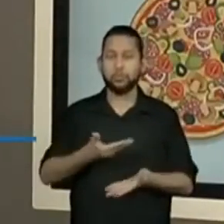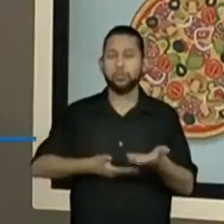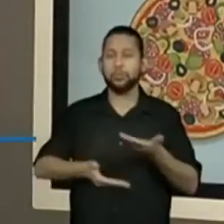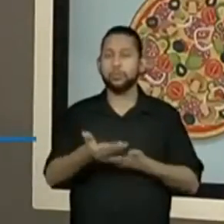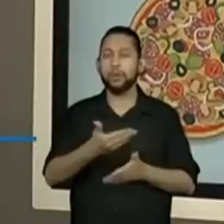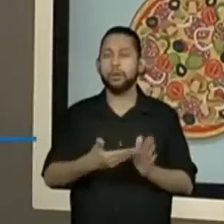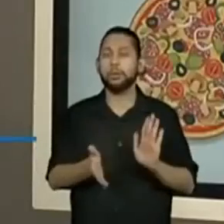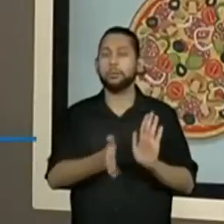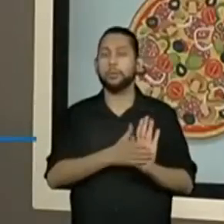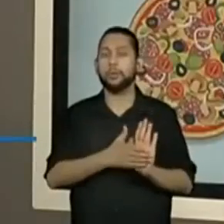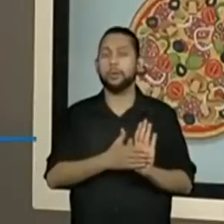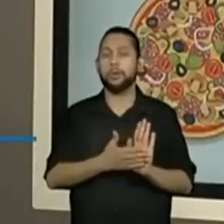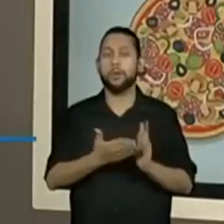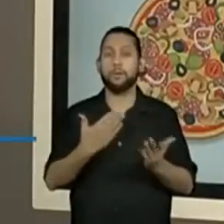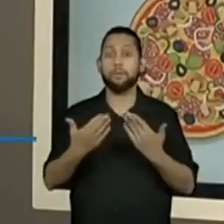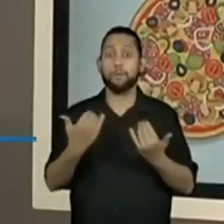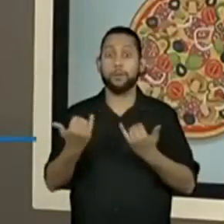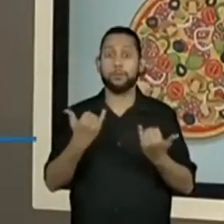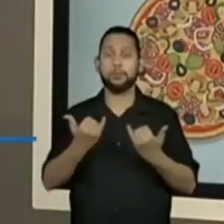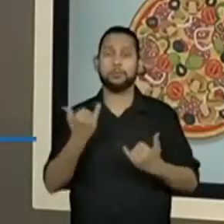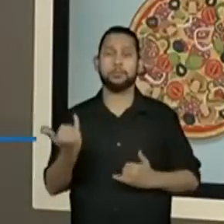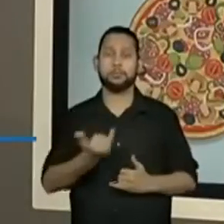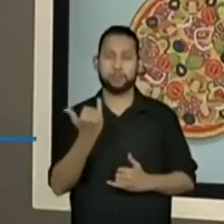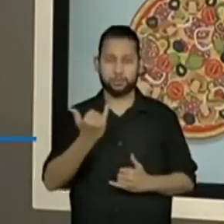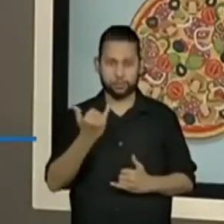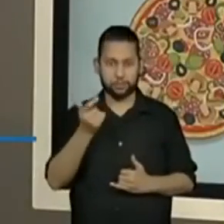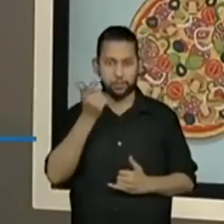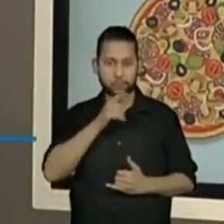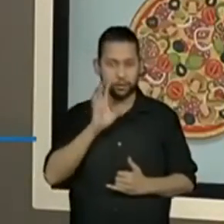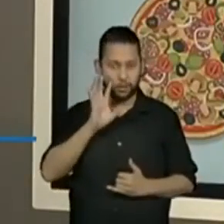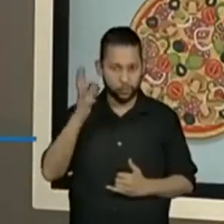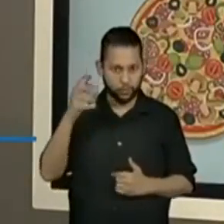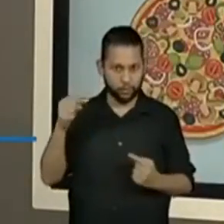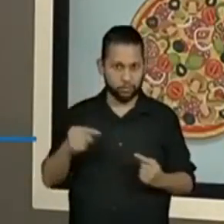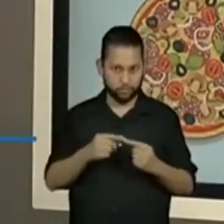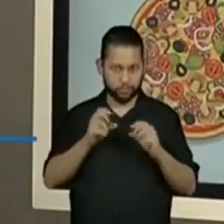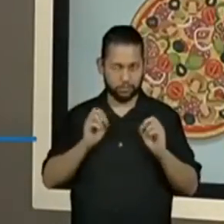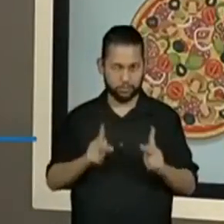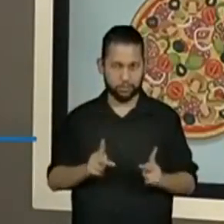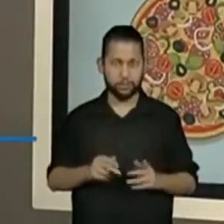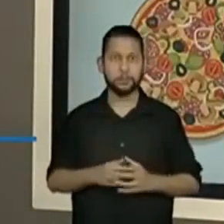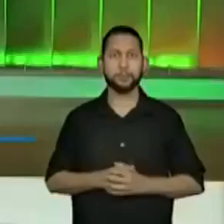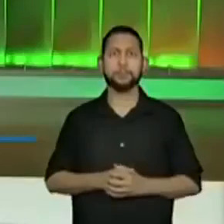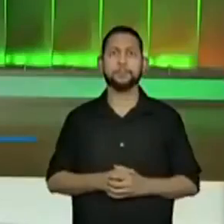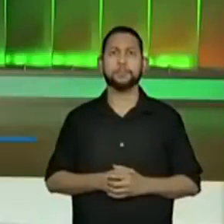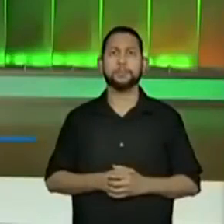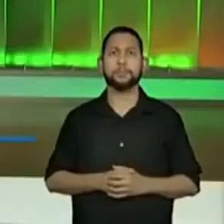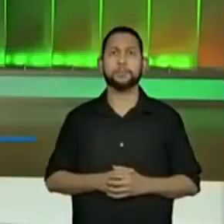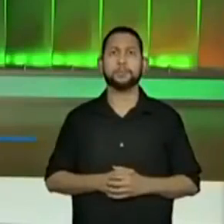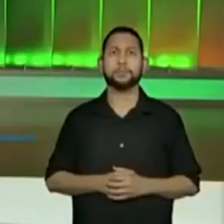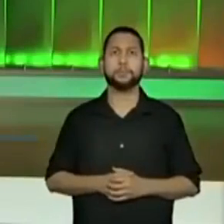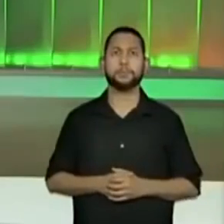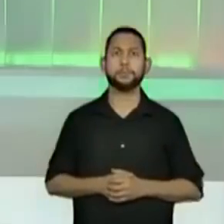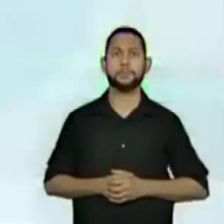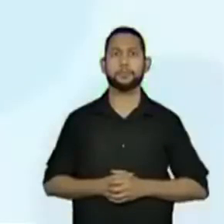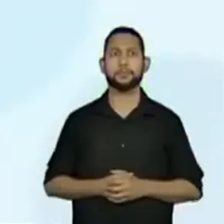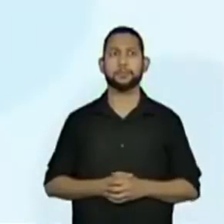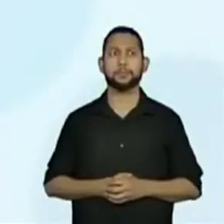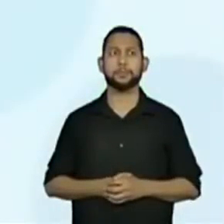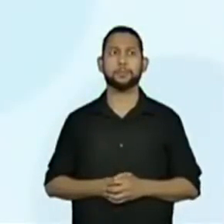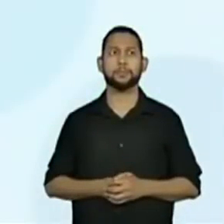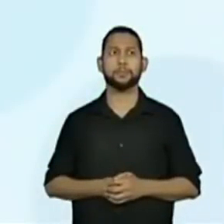vai destacar as informações que são importantes para resolver esse problema Tudo bem então vamos lá eu